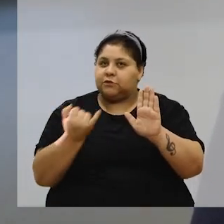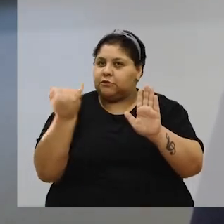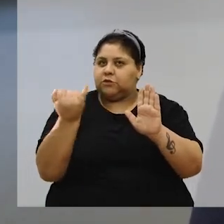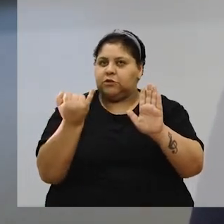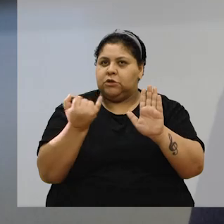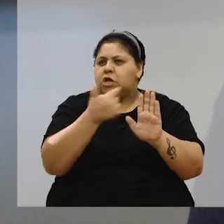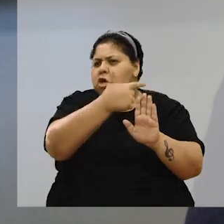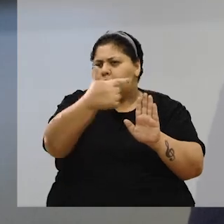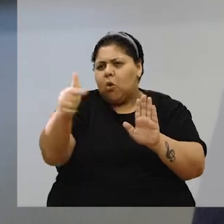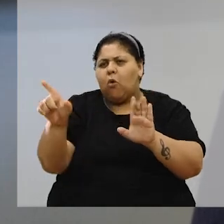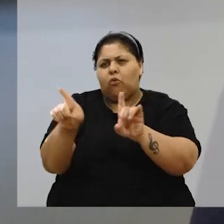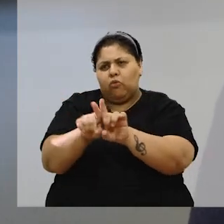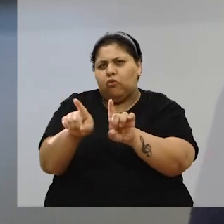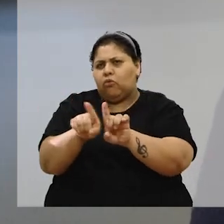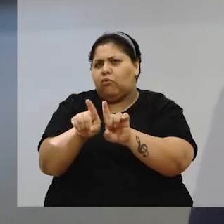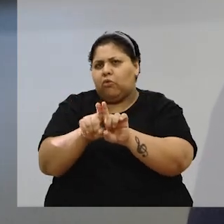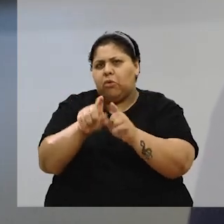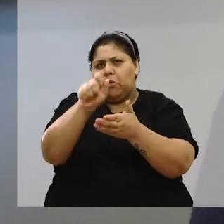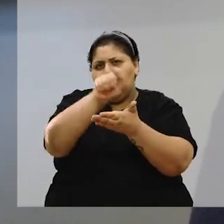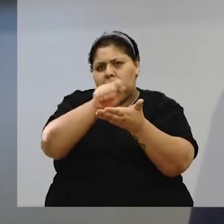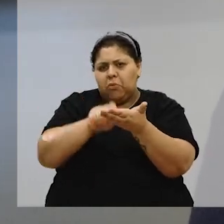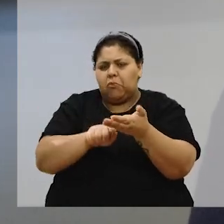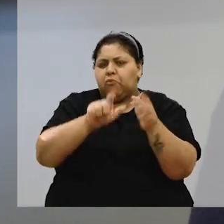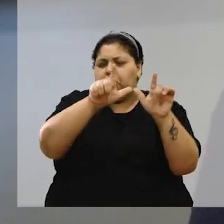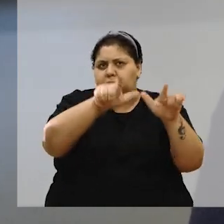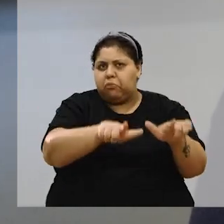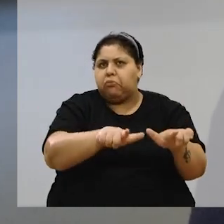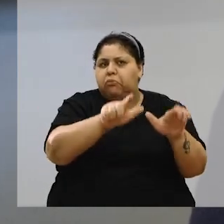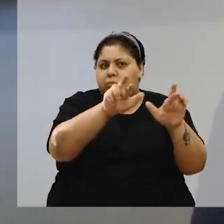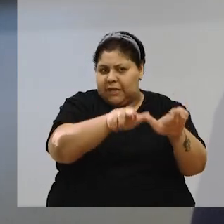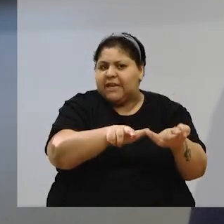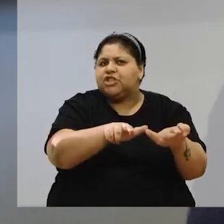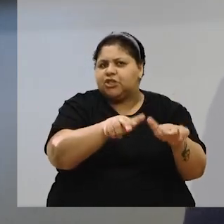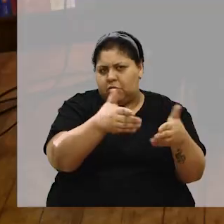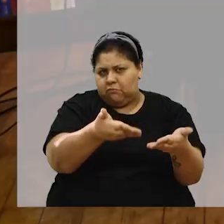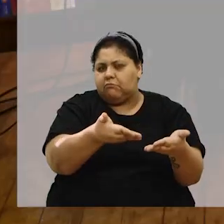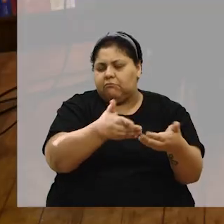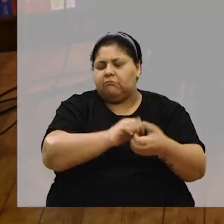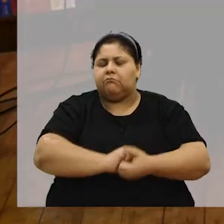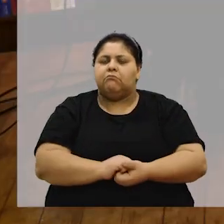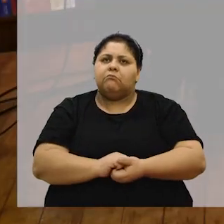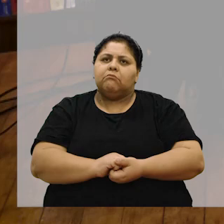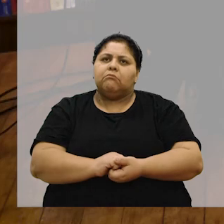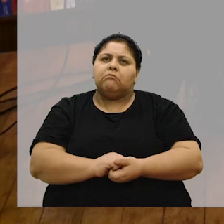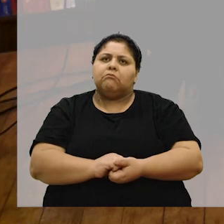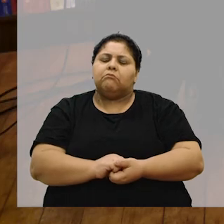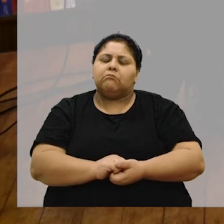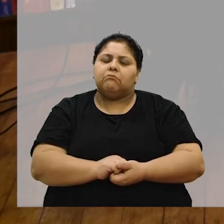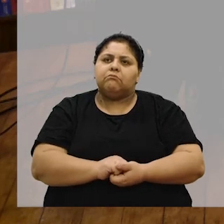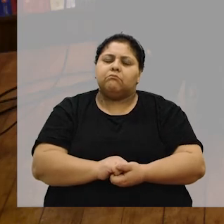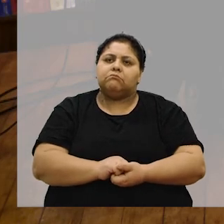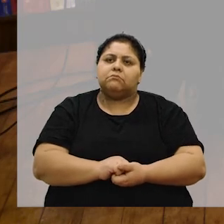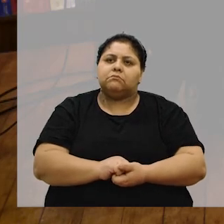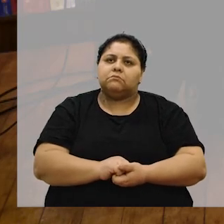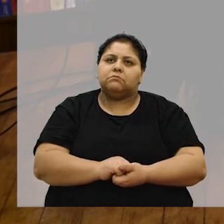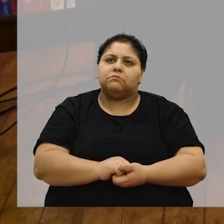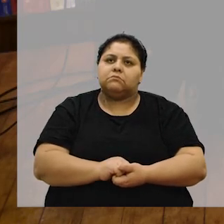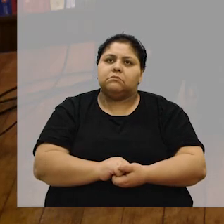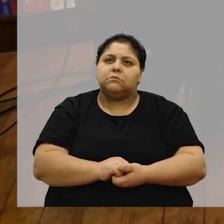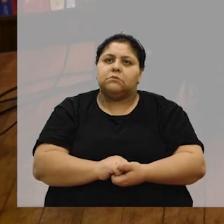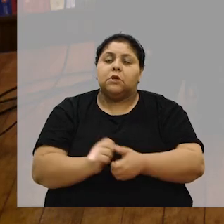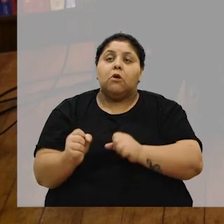mostra a importância, e tantos outros, né, autores locais que se tornam